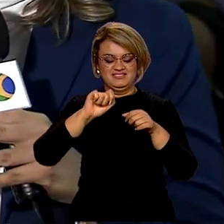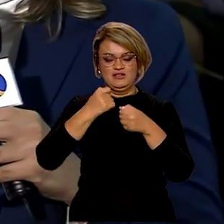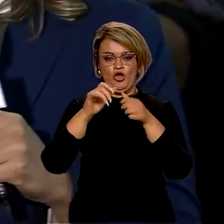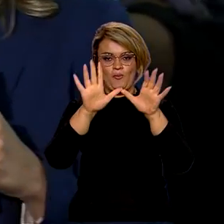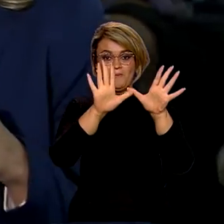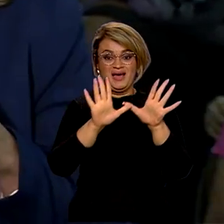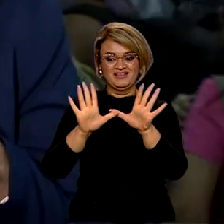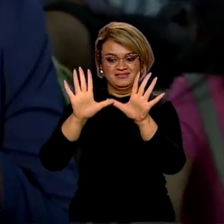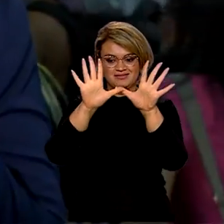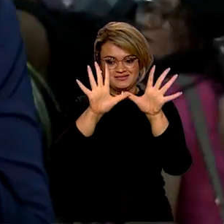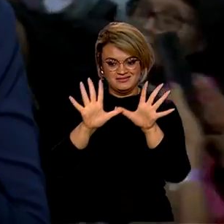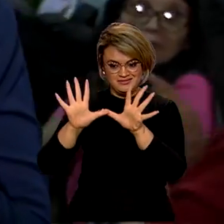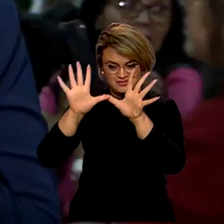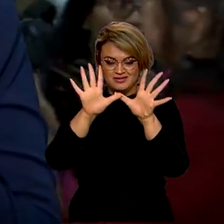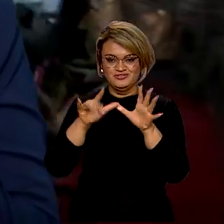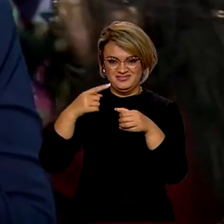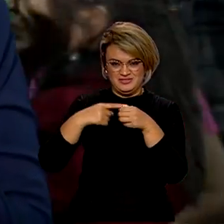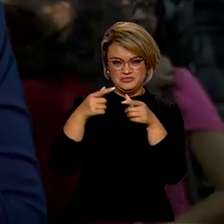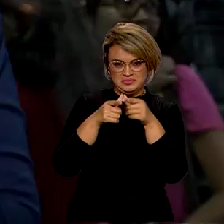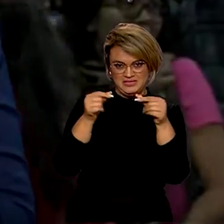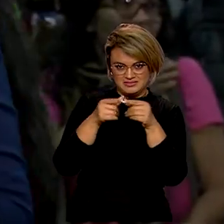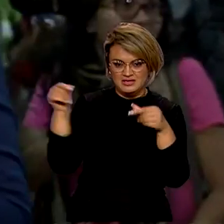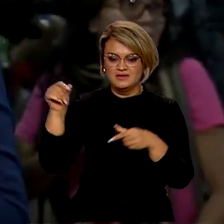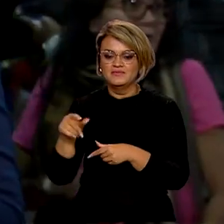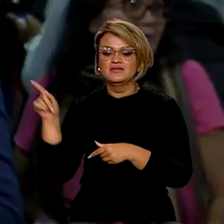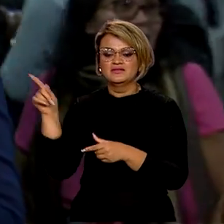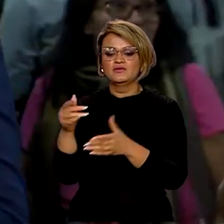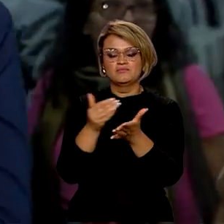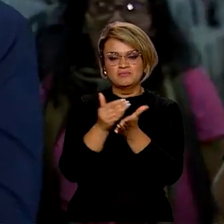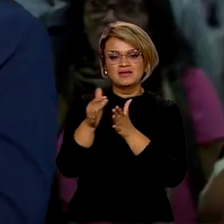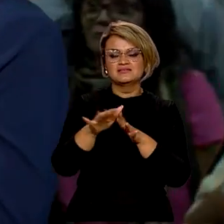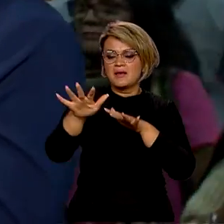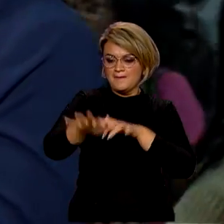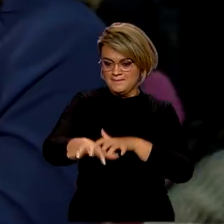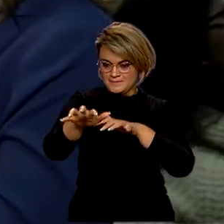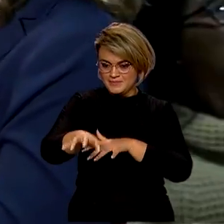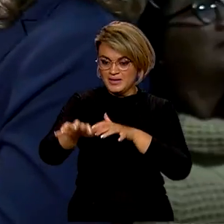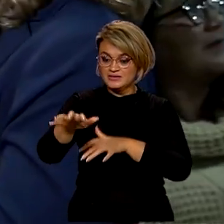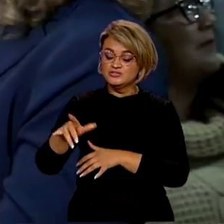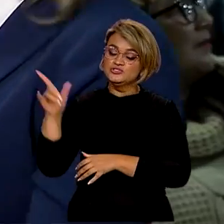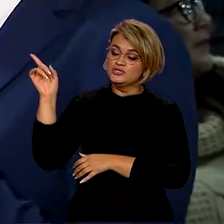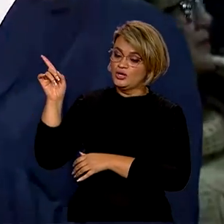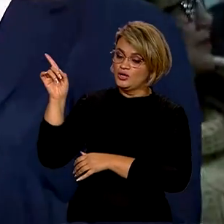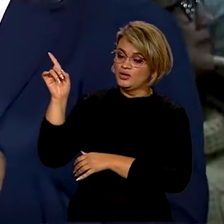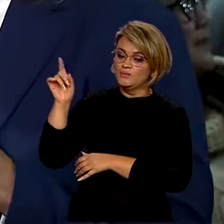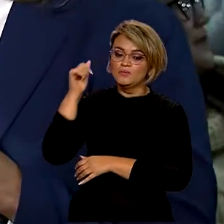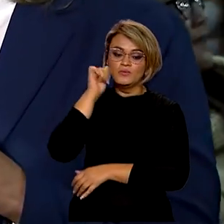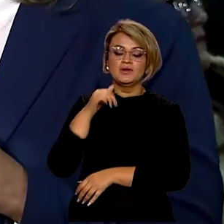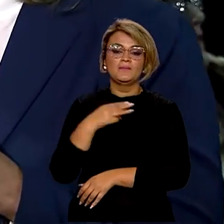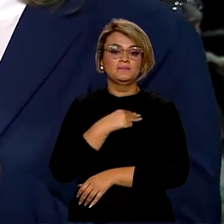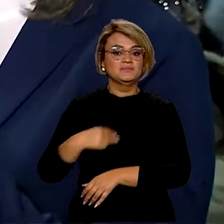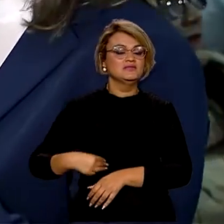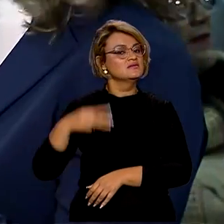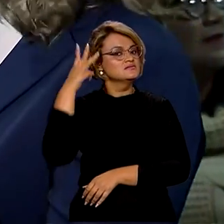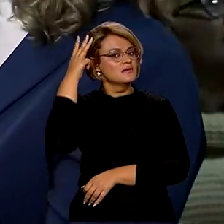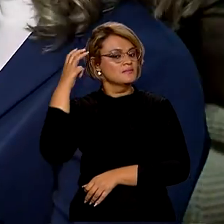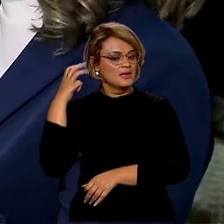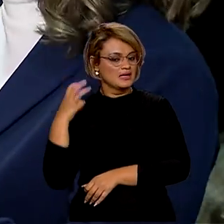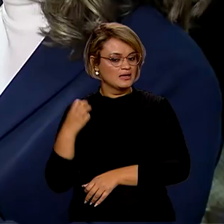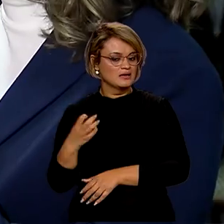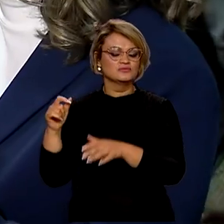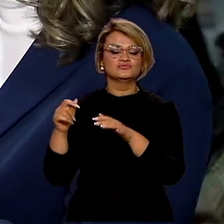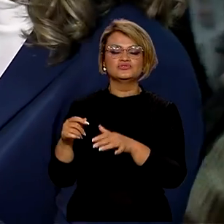Cidade, onde acontece a abertura oficial da Marcha das Margaridas. E neste momento, a ministra Margareth Menezes